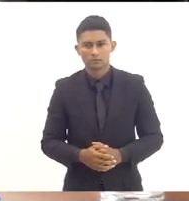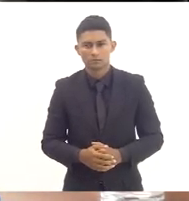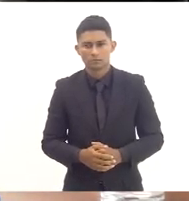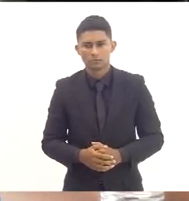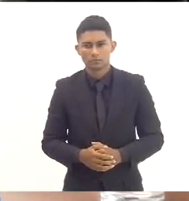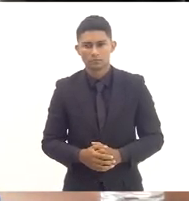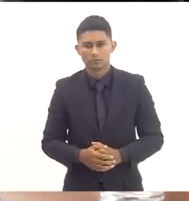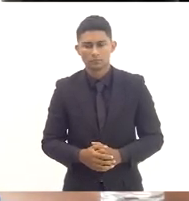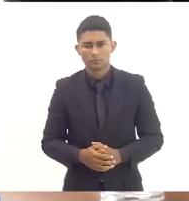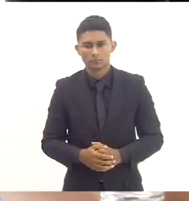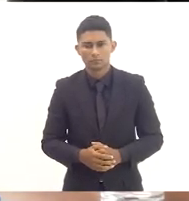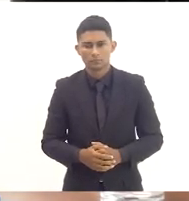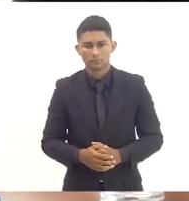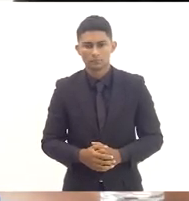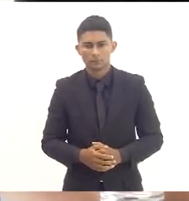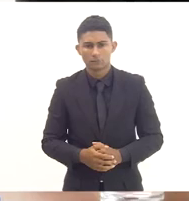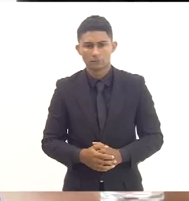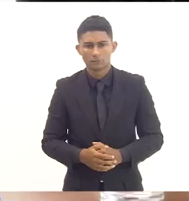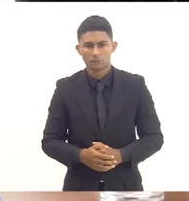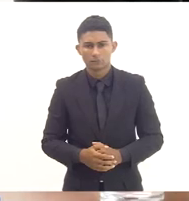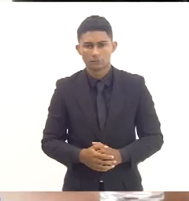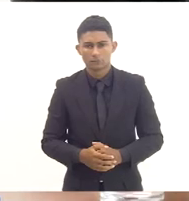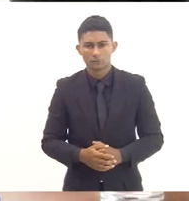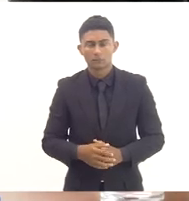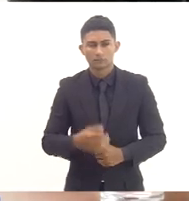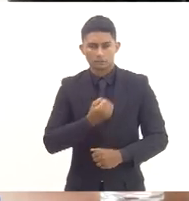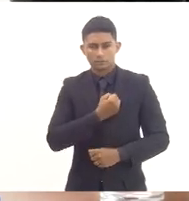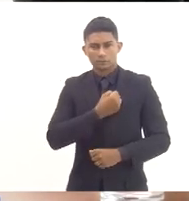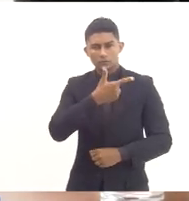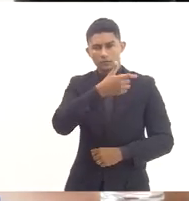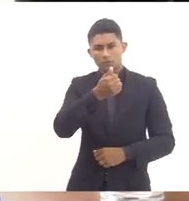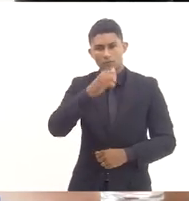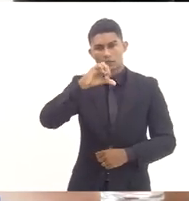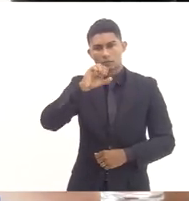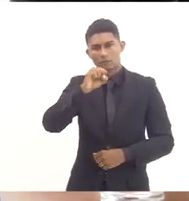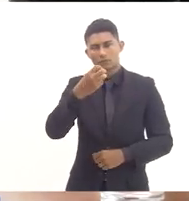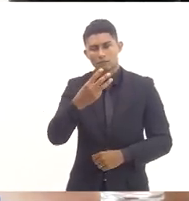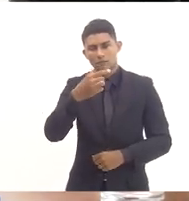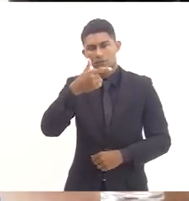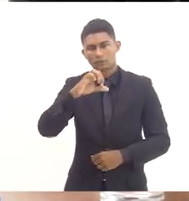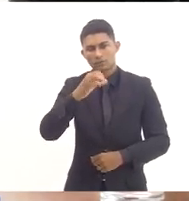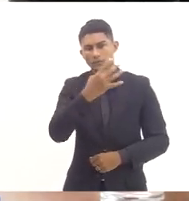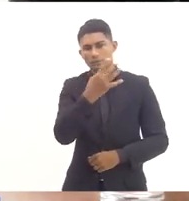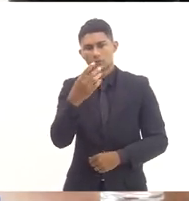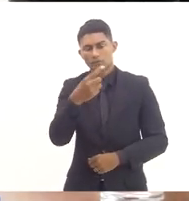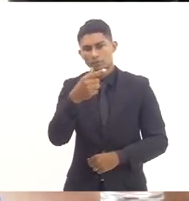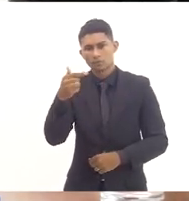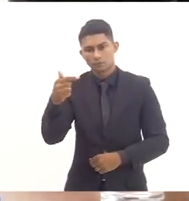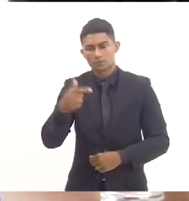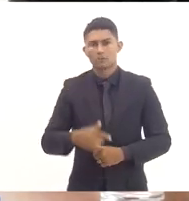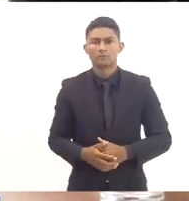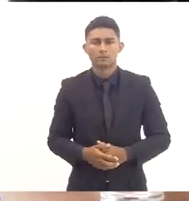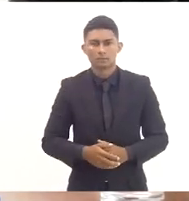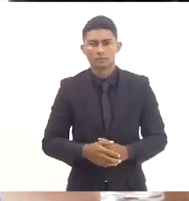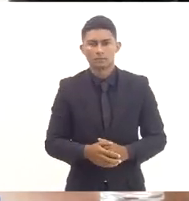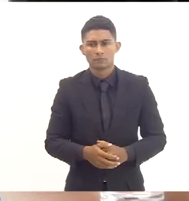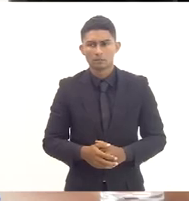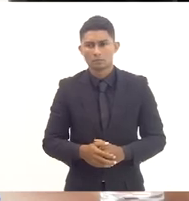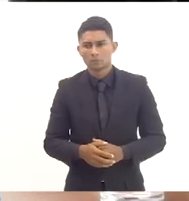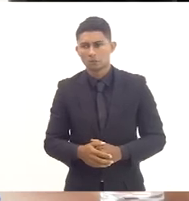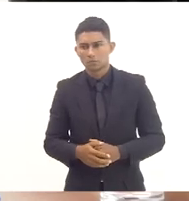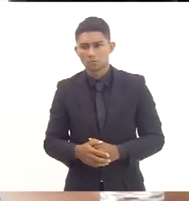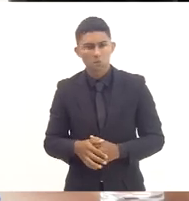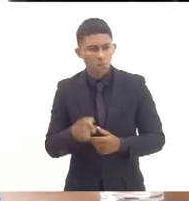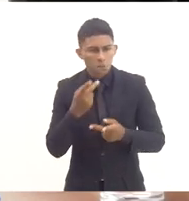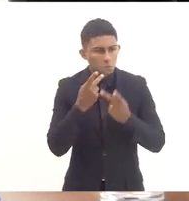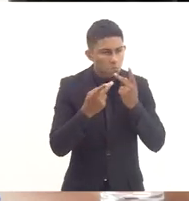mas foi assistir 21983 2.944 27 bom não havendo ninguém